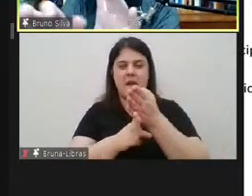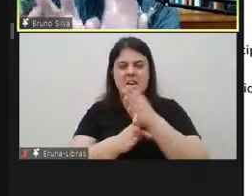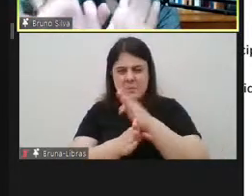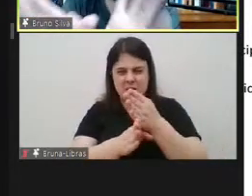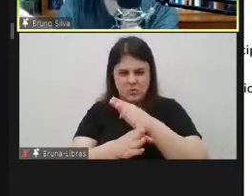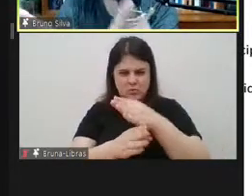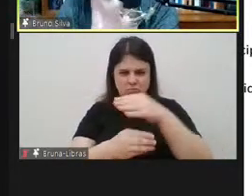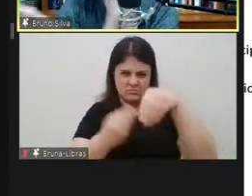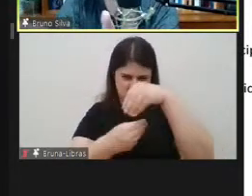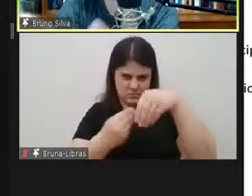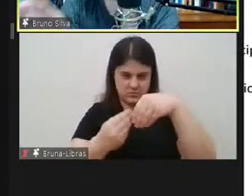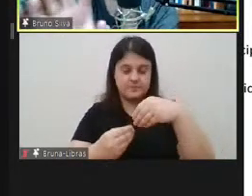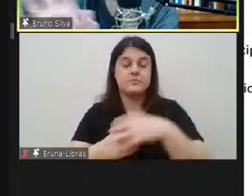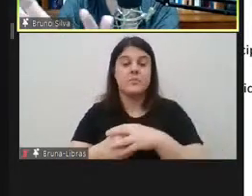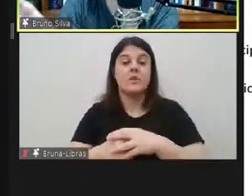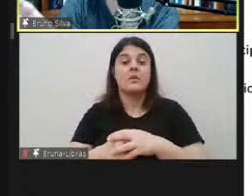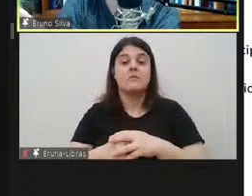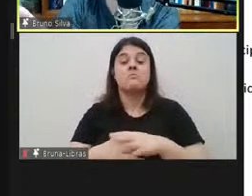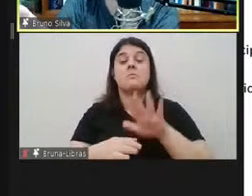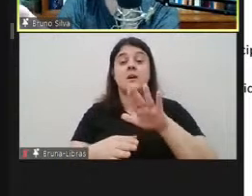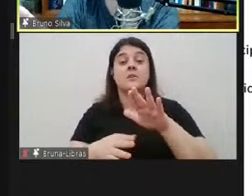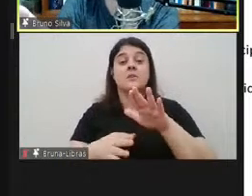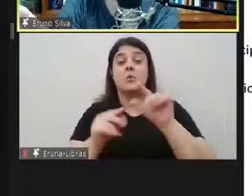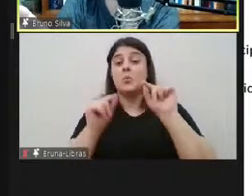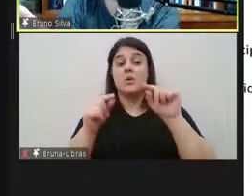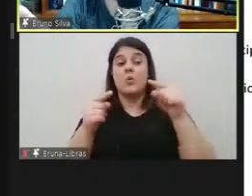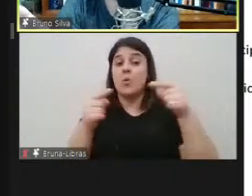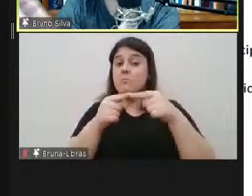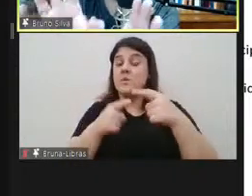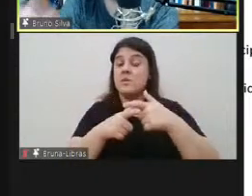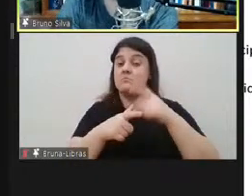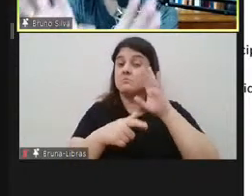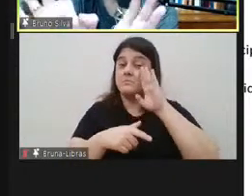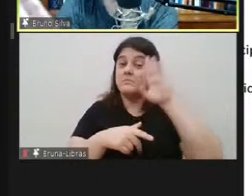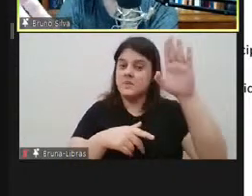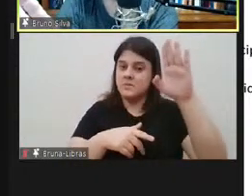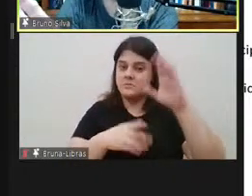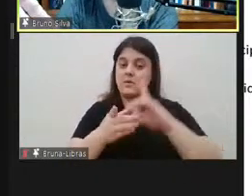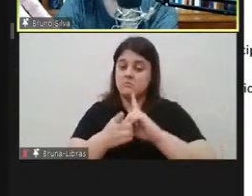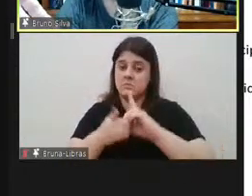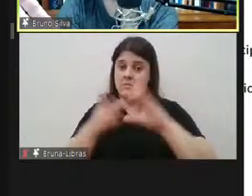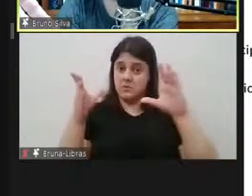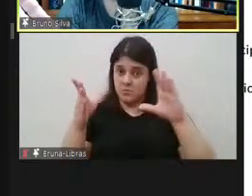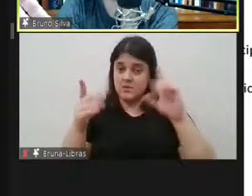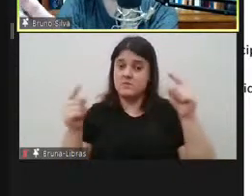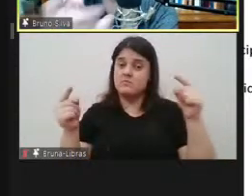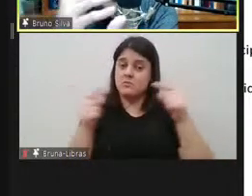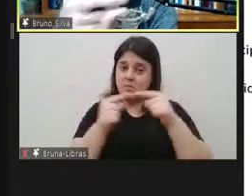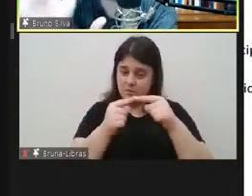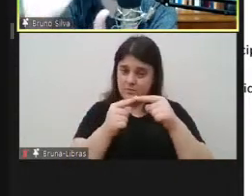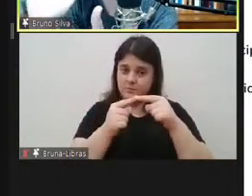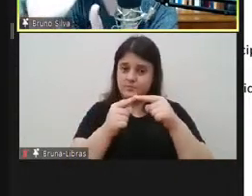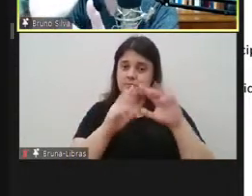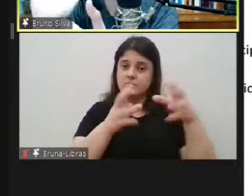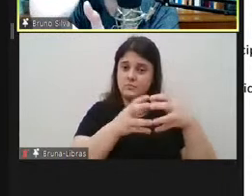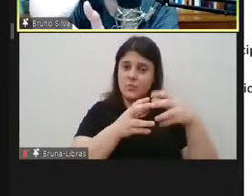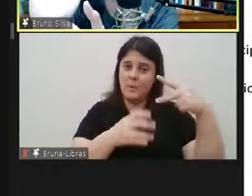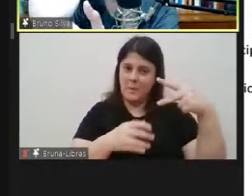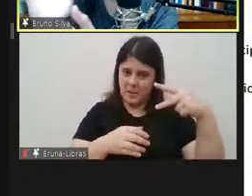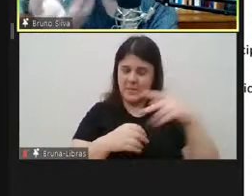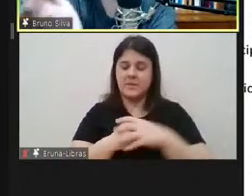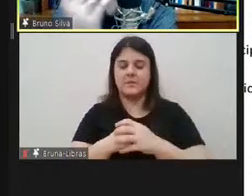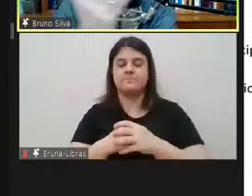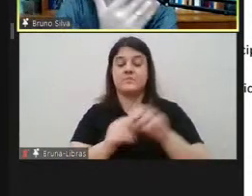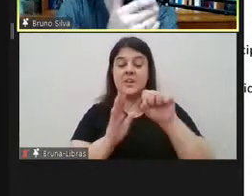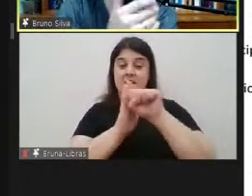vamos dizer assim mas via de regra que você tem ali só um regime parlamentarista né só democracias parlamentares foram se formando principalmente do século